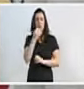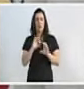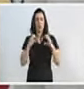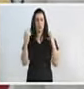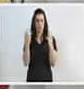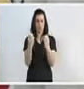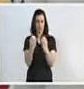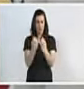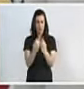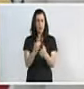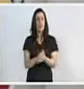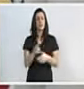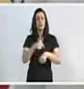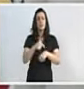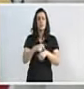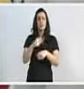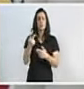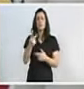quando